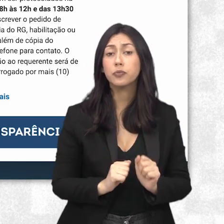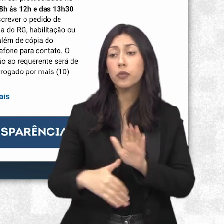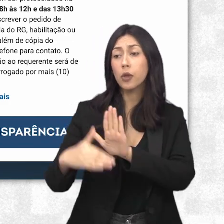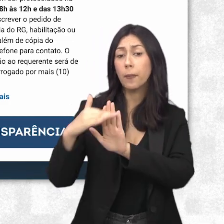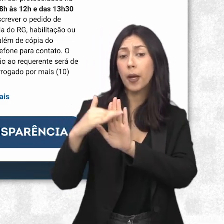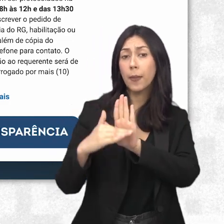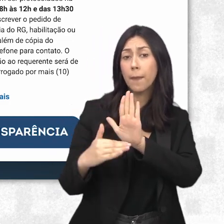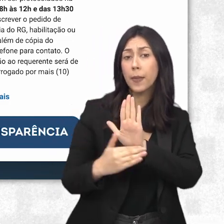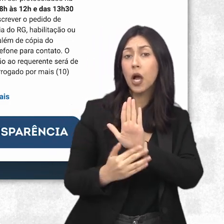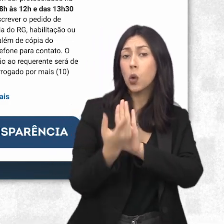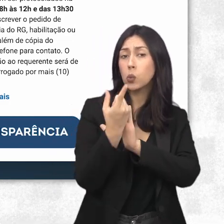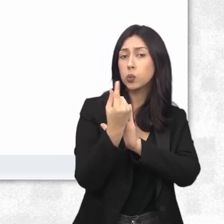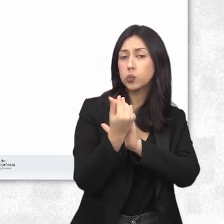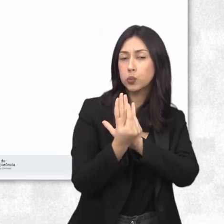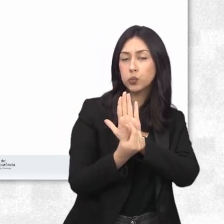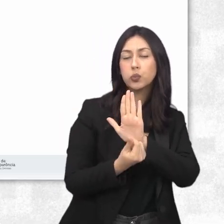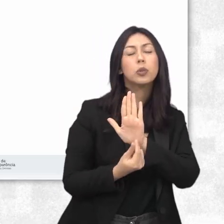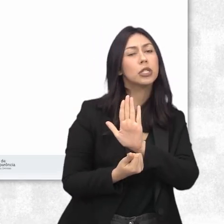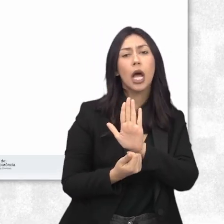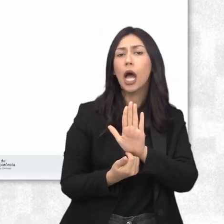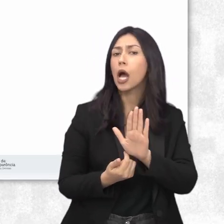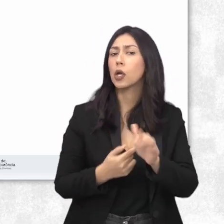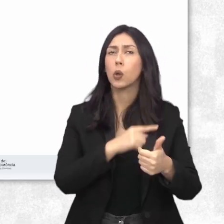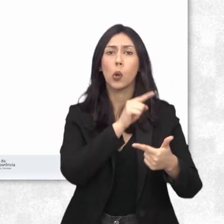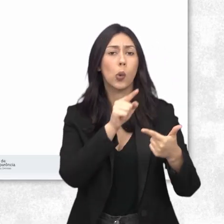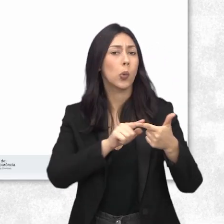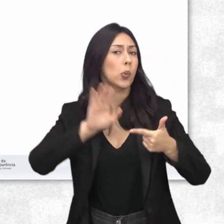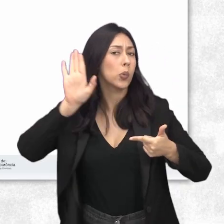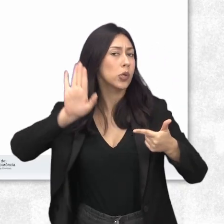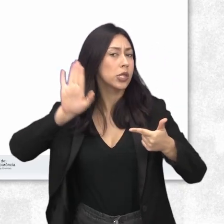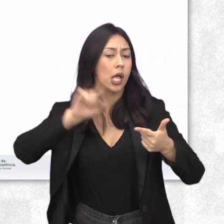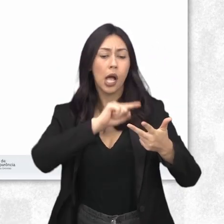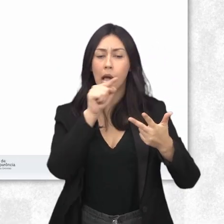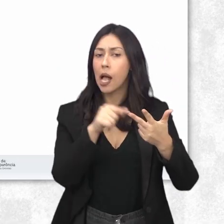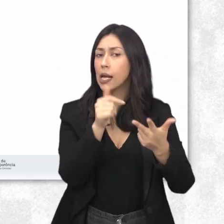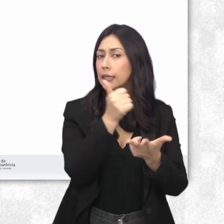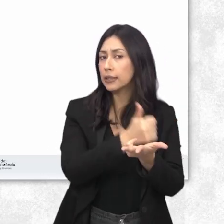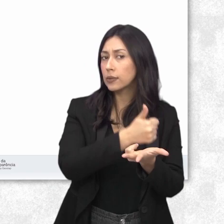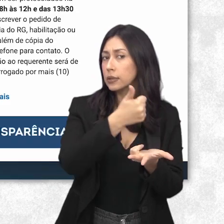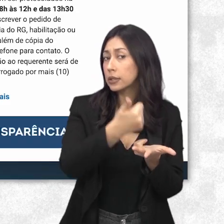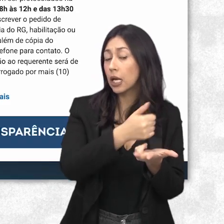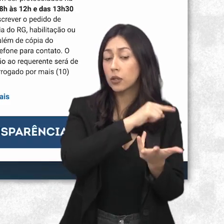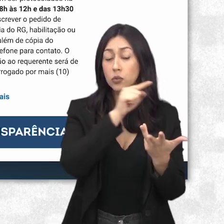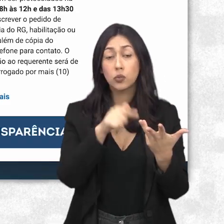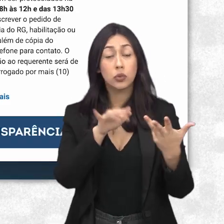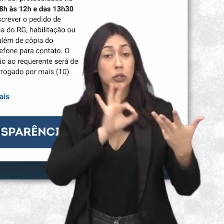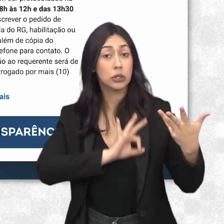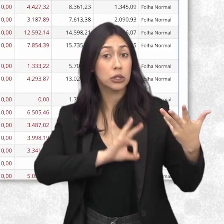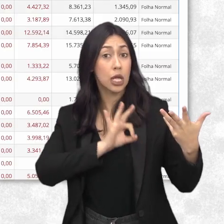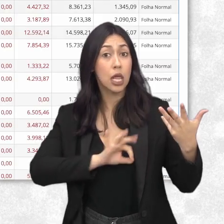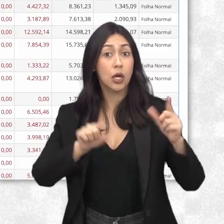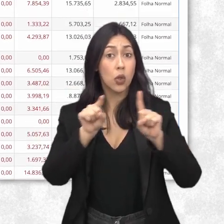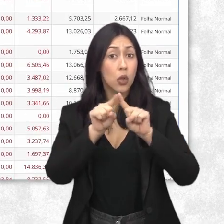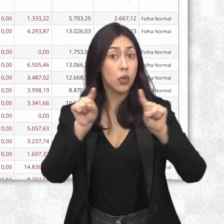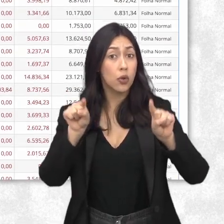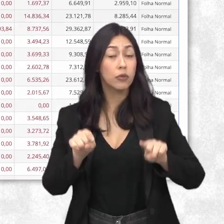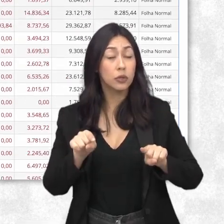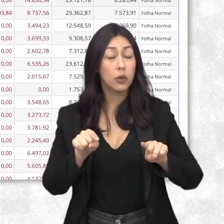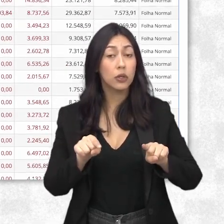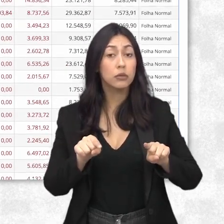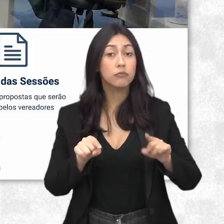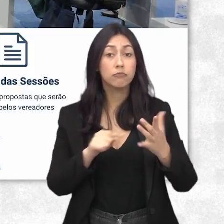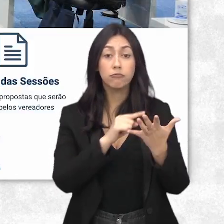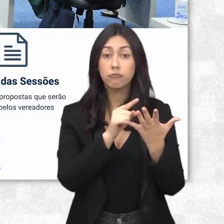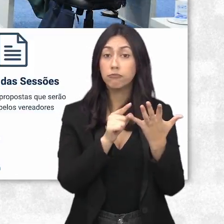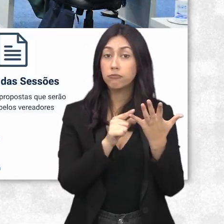lista a execução orçamentária, procedimentos licitatórios, como os contratos celebrados, remuneração recebida por